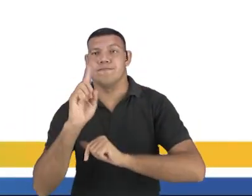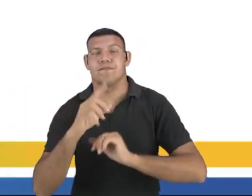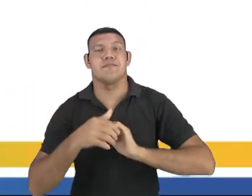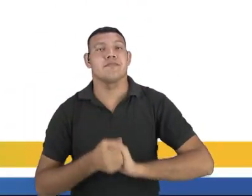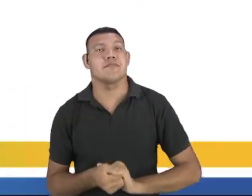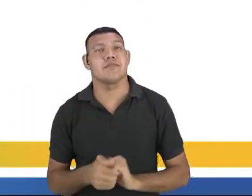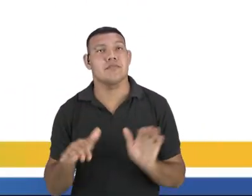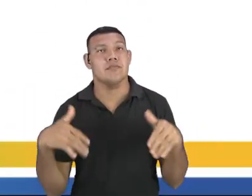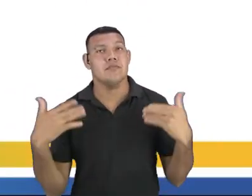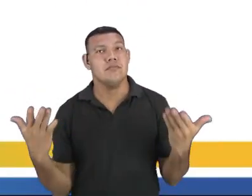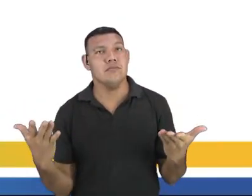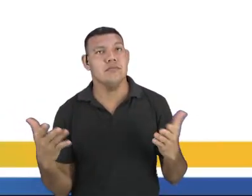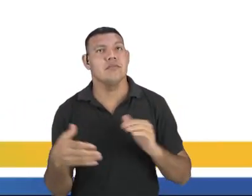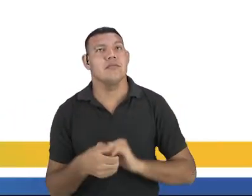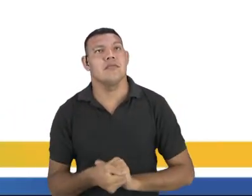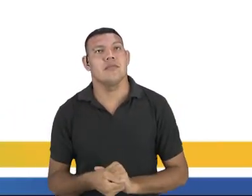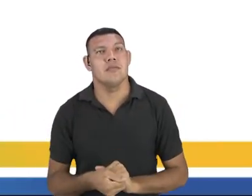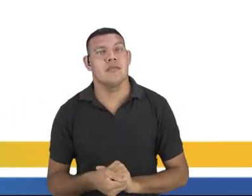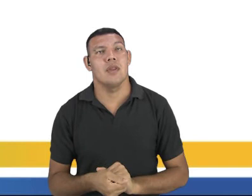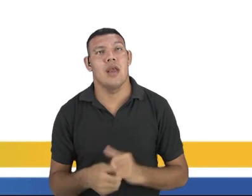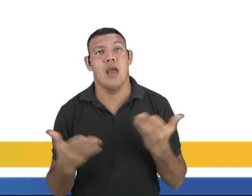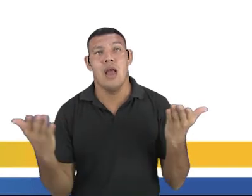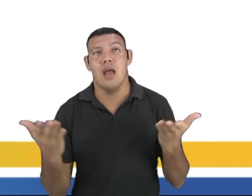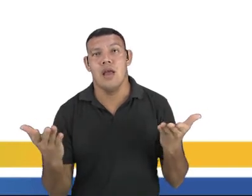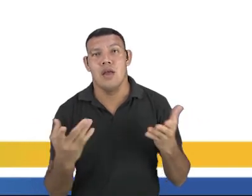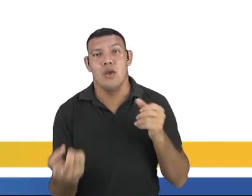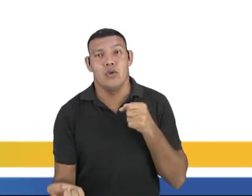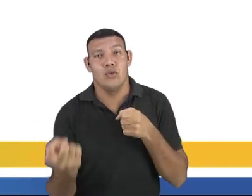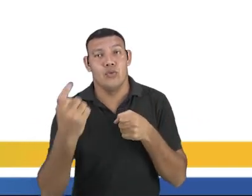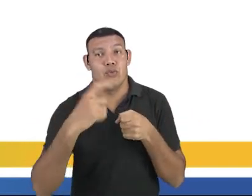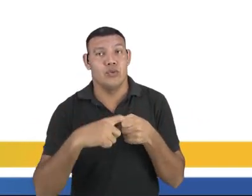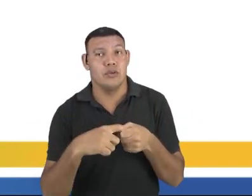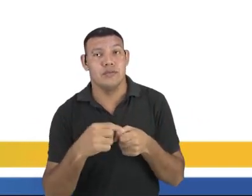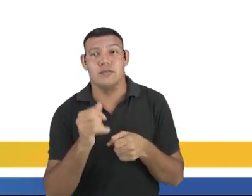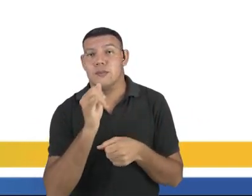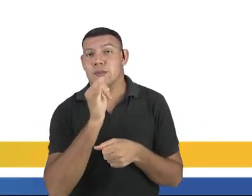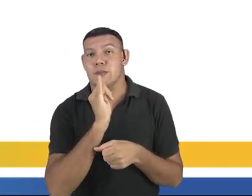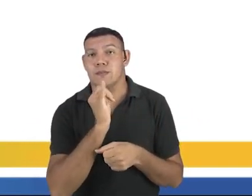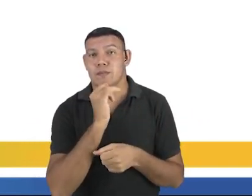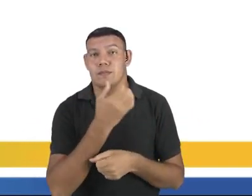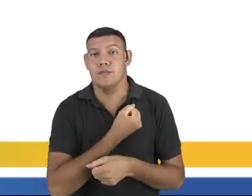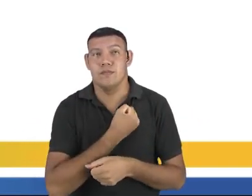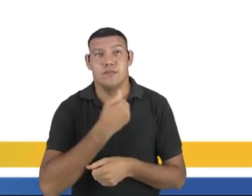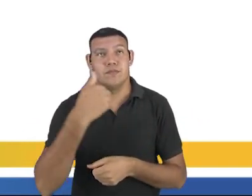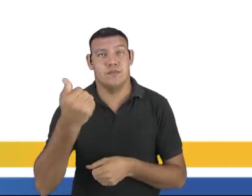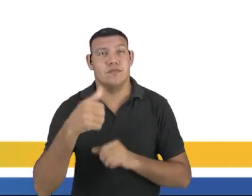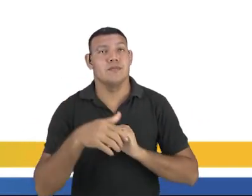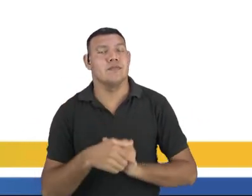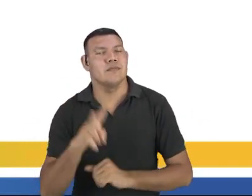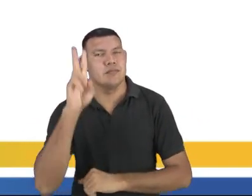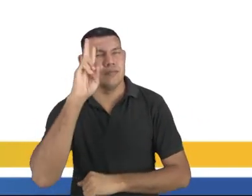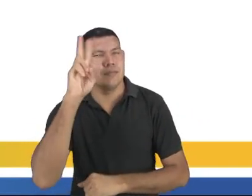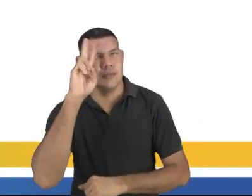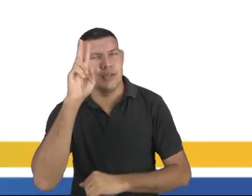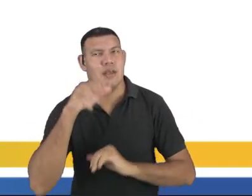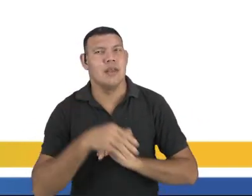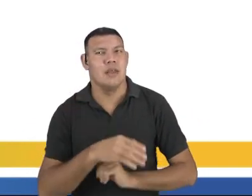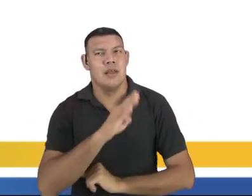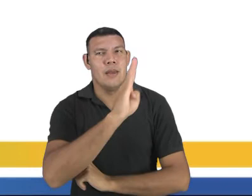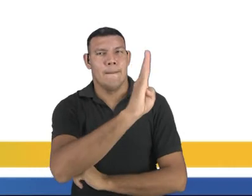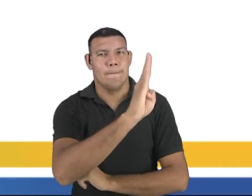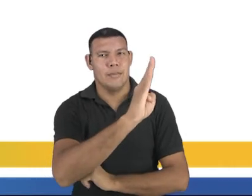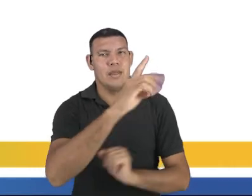então aqui nós estamos falando novamente do exemplo número um né mas é primeiro um Você lembra aqui